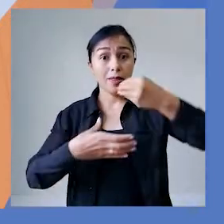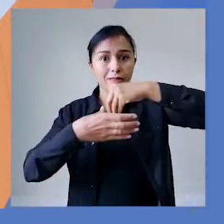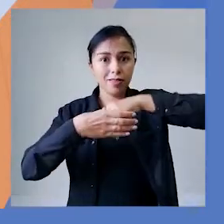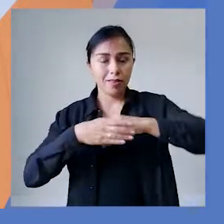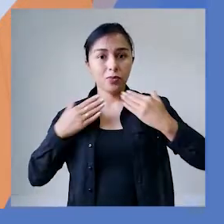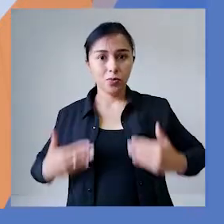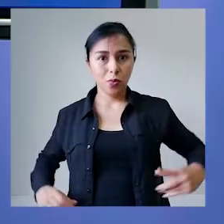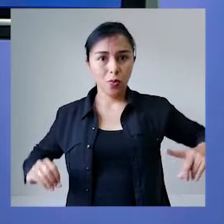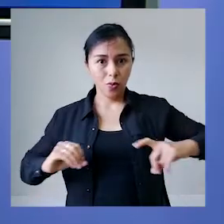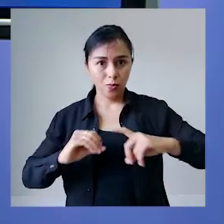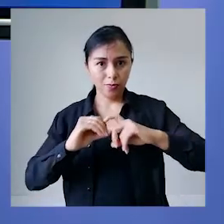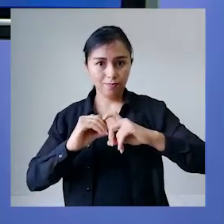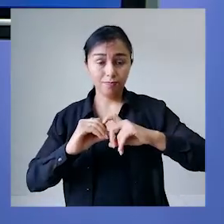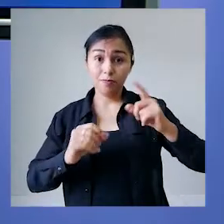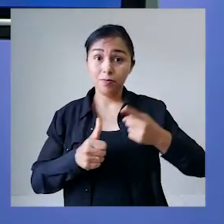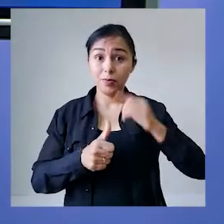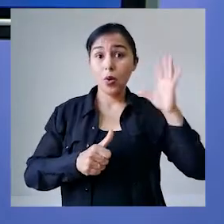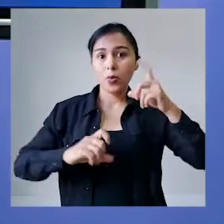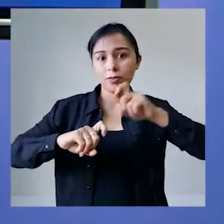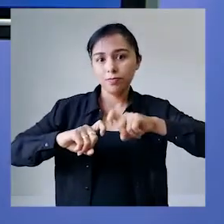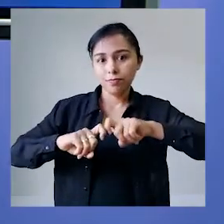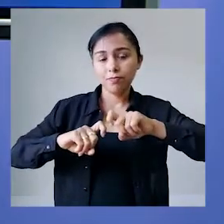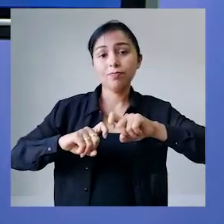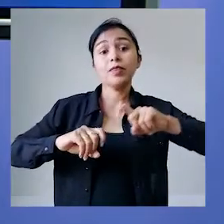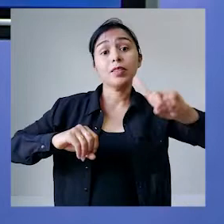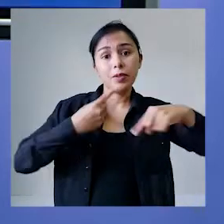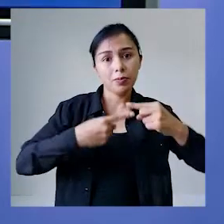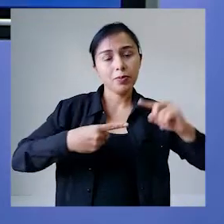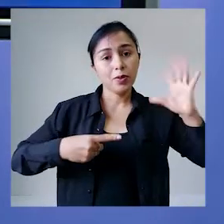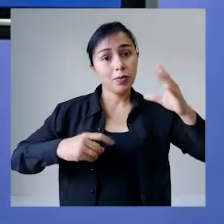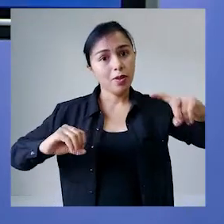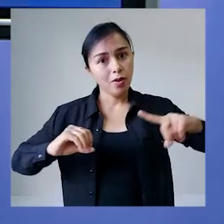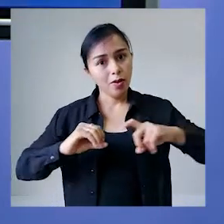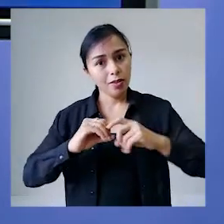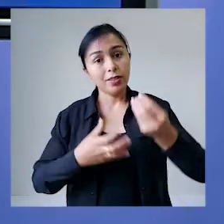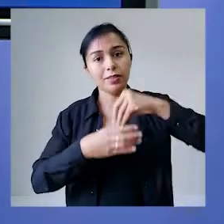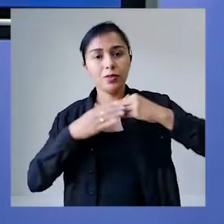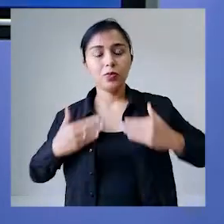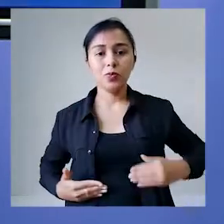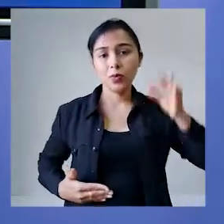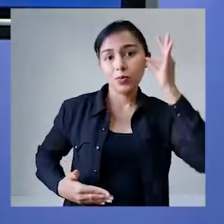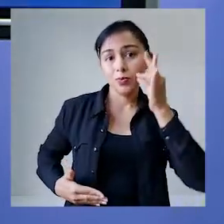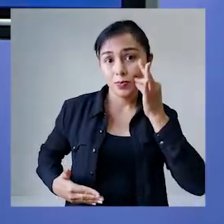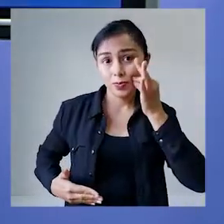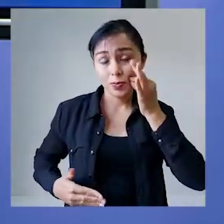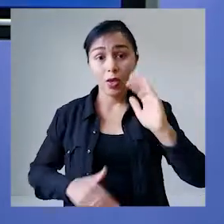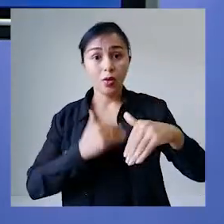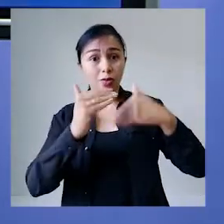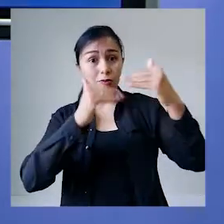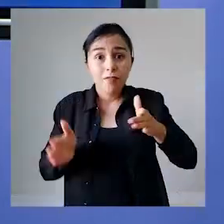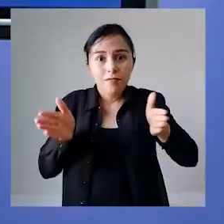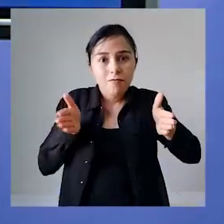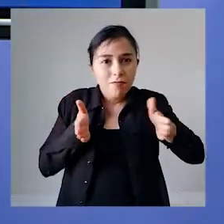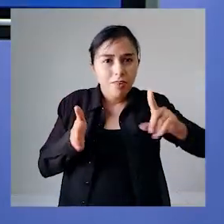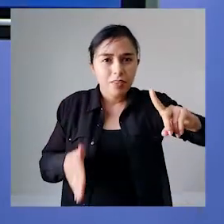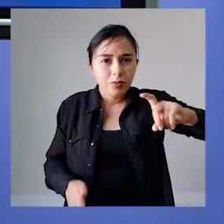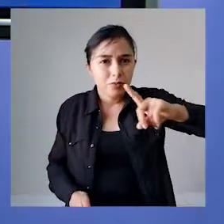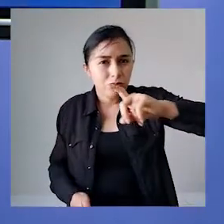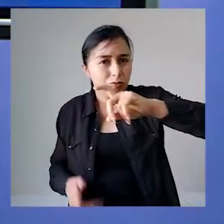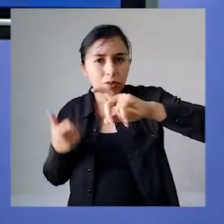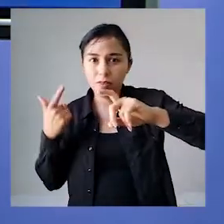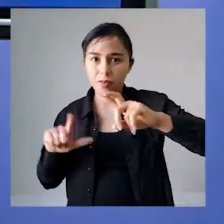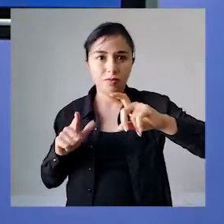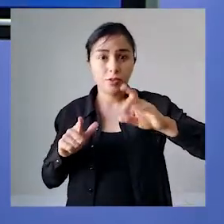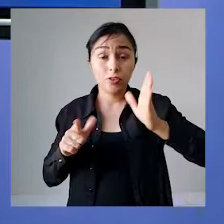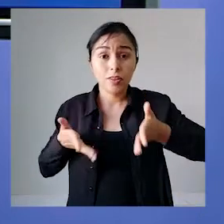corpo da fêmea. E o desenvolvimento é direto, ou seja, nós não temos a fase larval nesses animais.